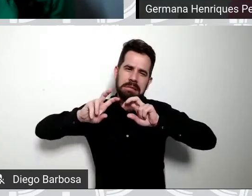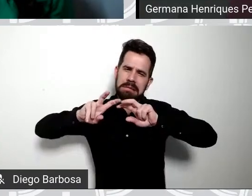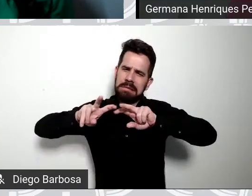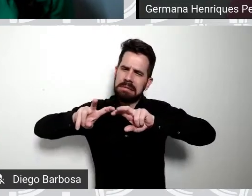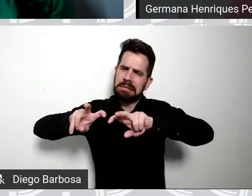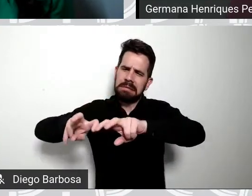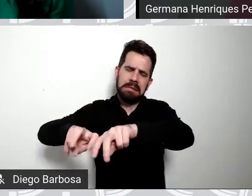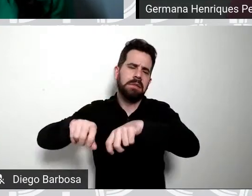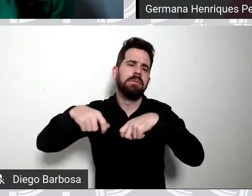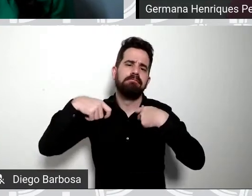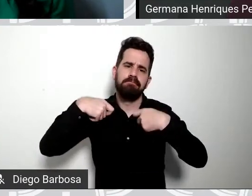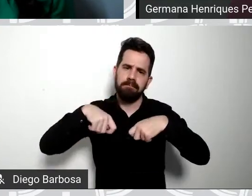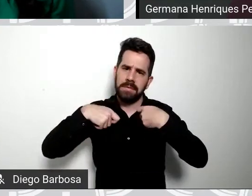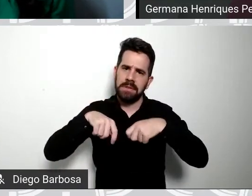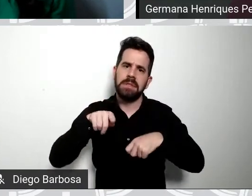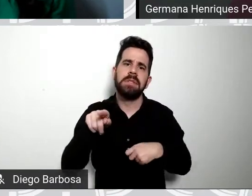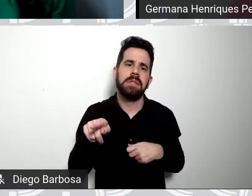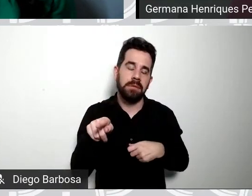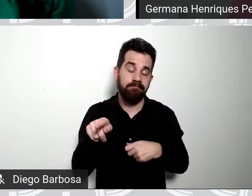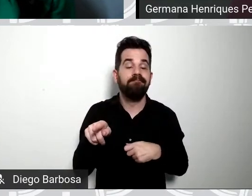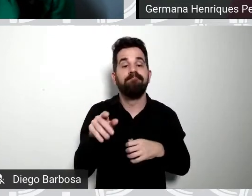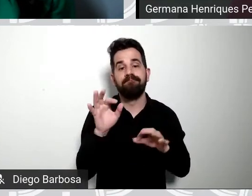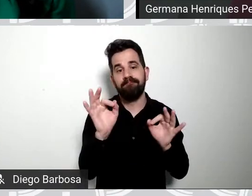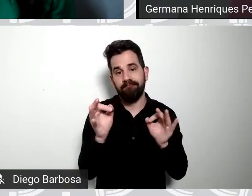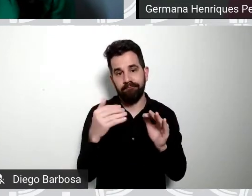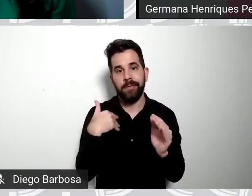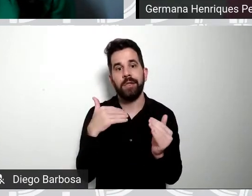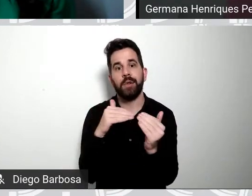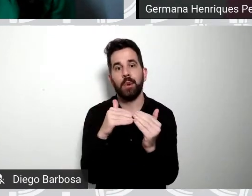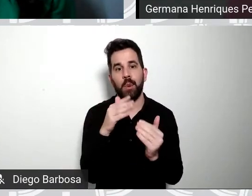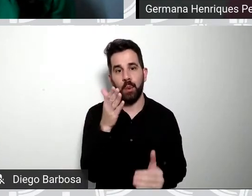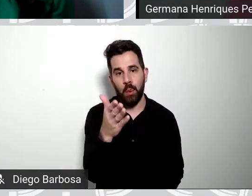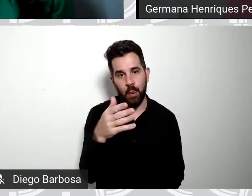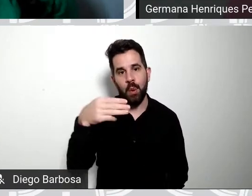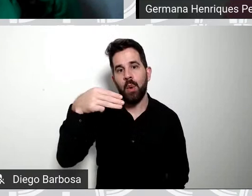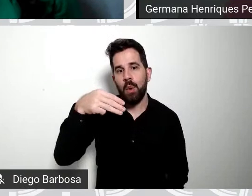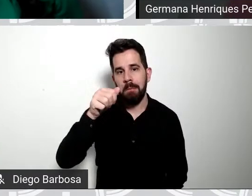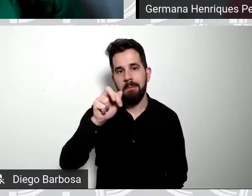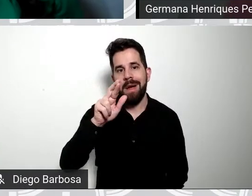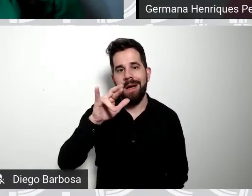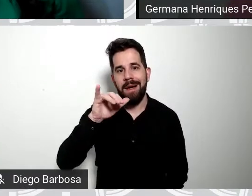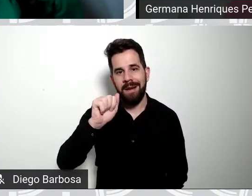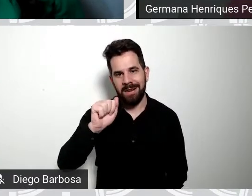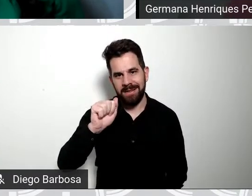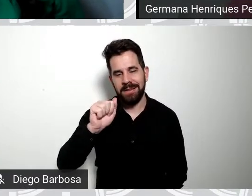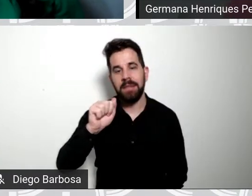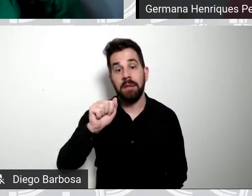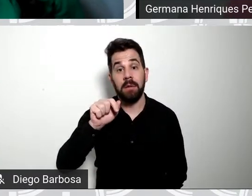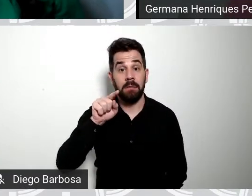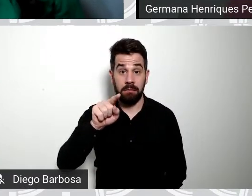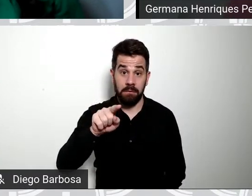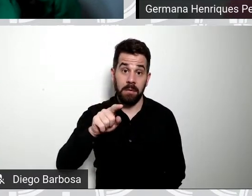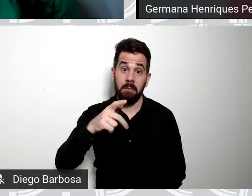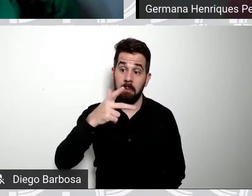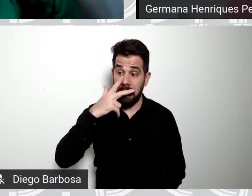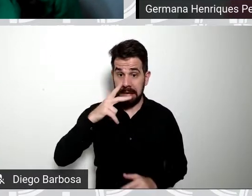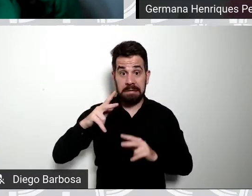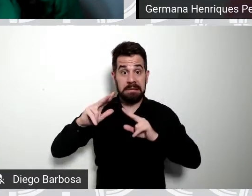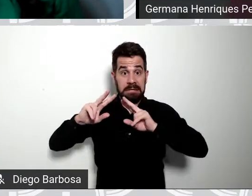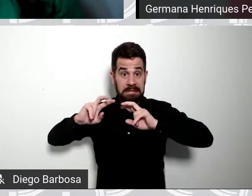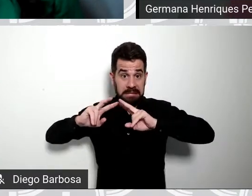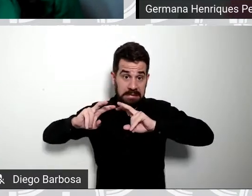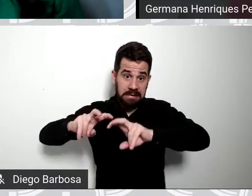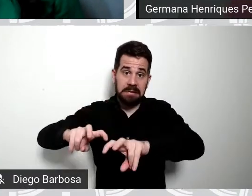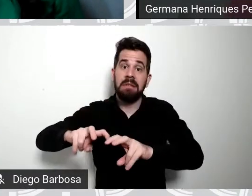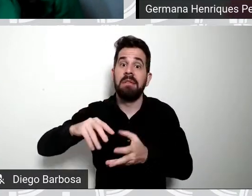táticas, teorias. Isso, né? Márcia, como eu estava dizendo aqui, que a matéria é fluida, né? Mas isso não significa